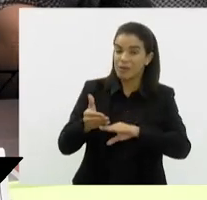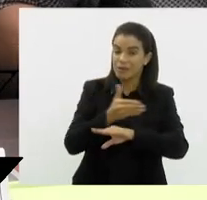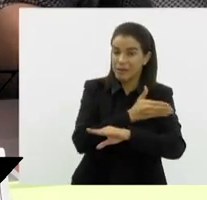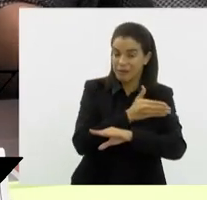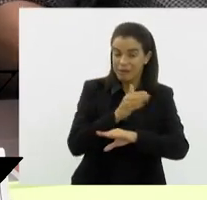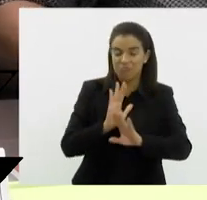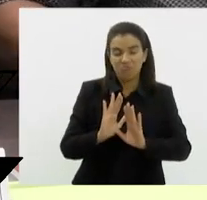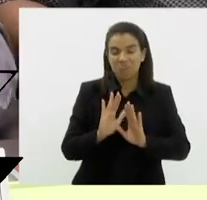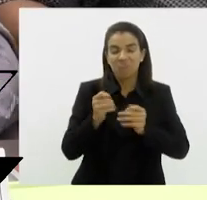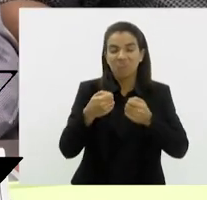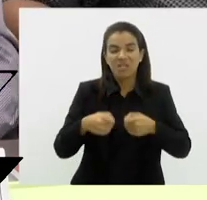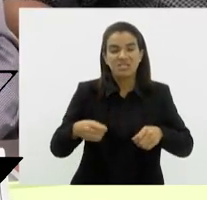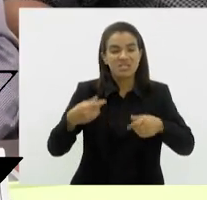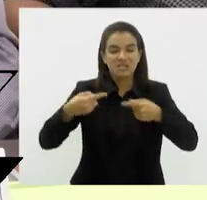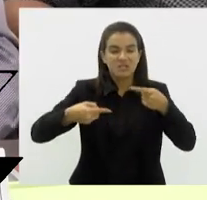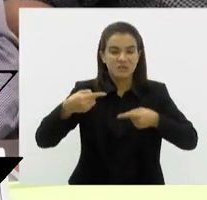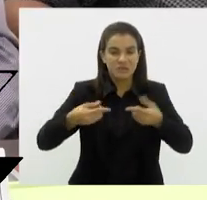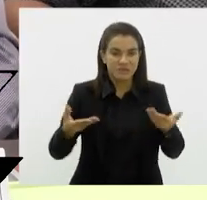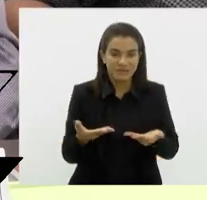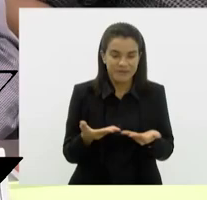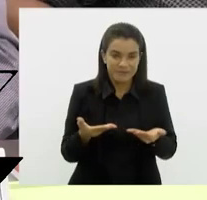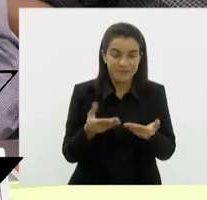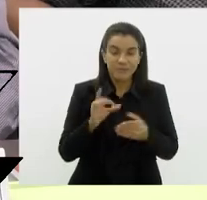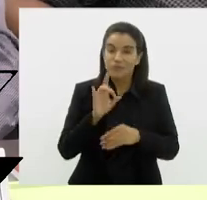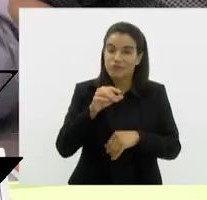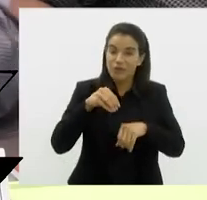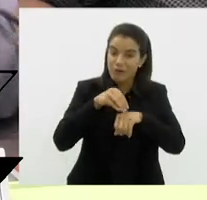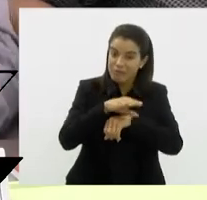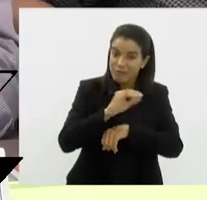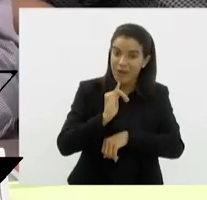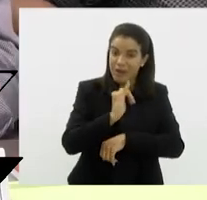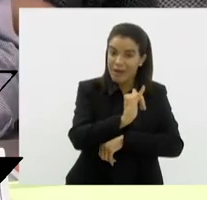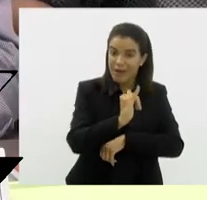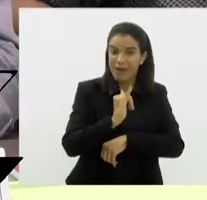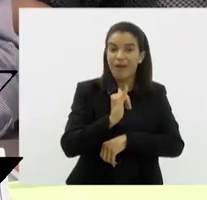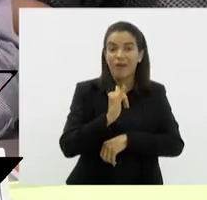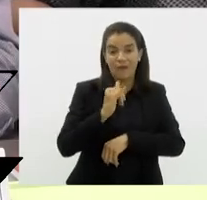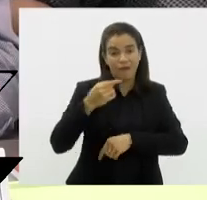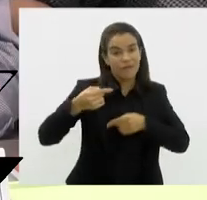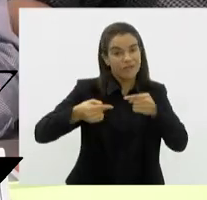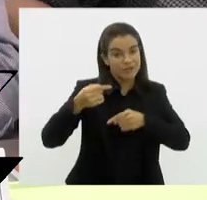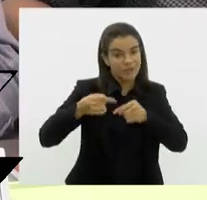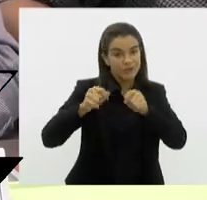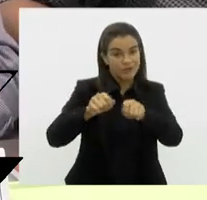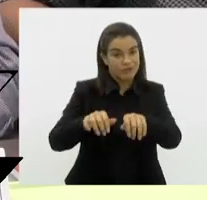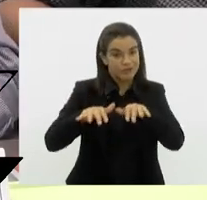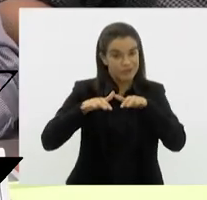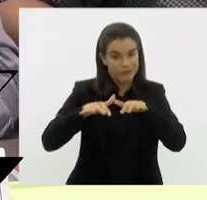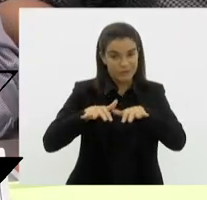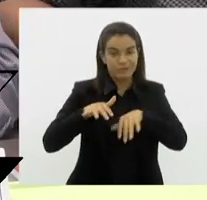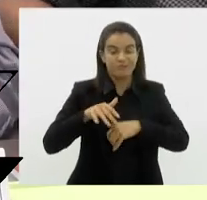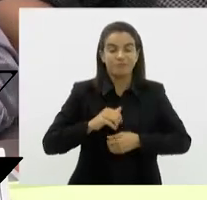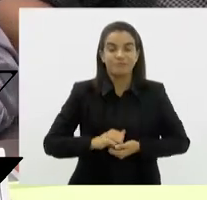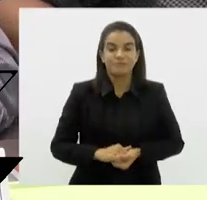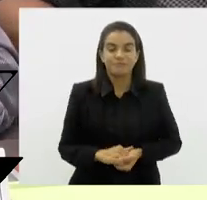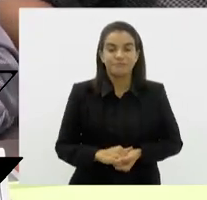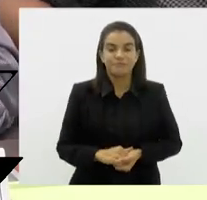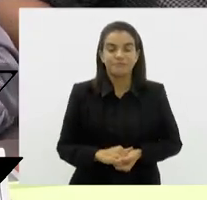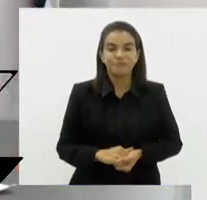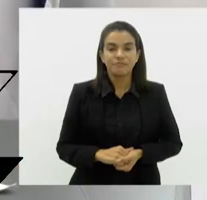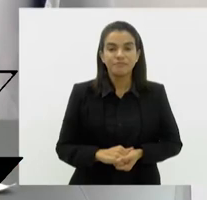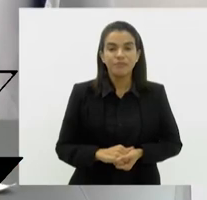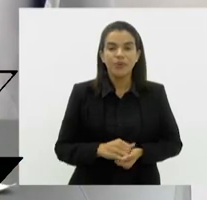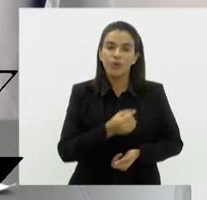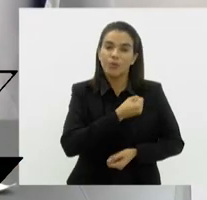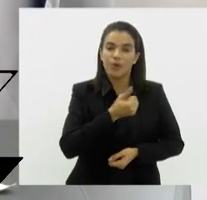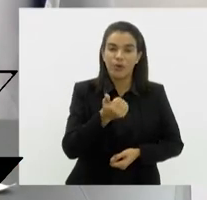bem, isso aí não precisa ser discutido agora. Depois, só para Vossa Excelência saber que eu vou levantar essa questão. Perfeito. Bem, item